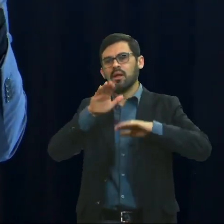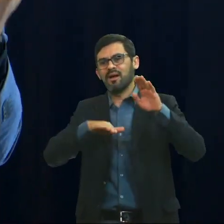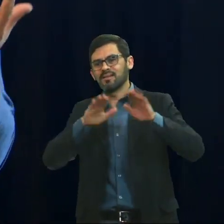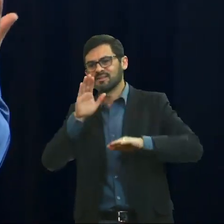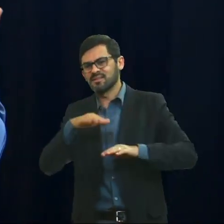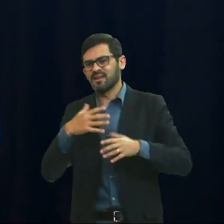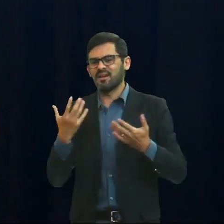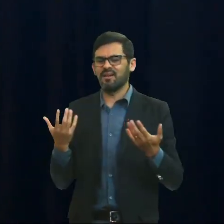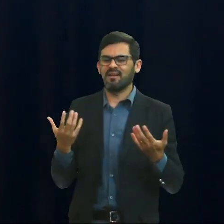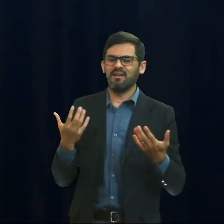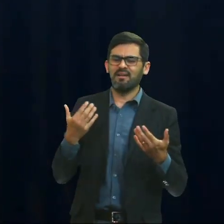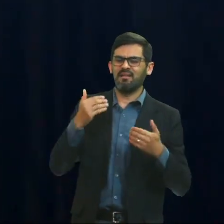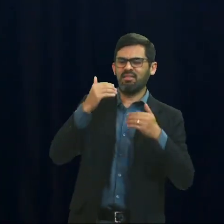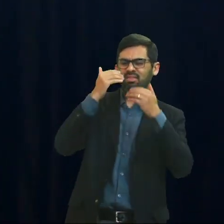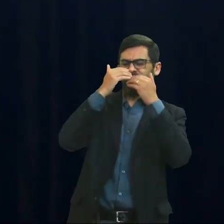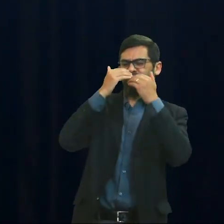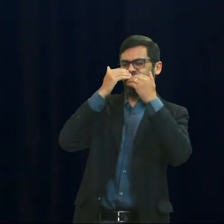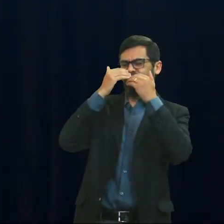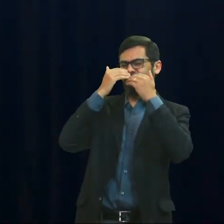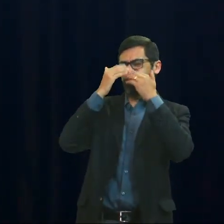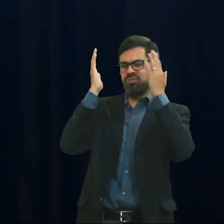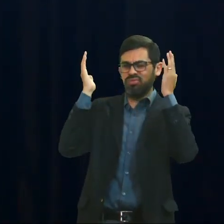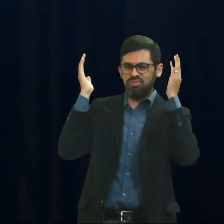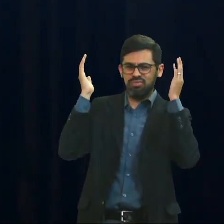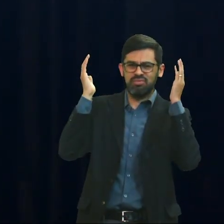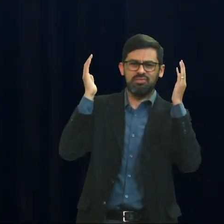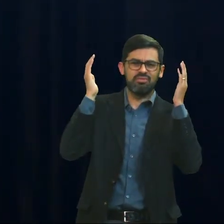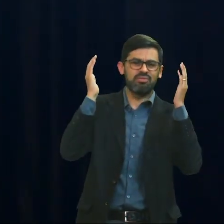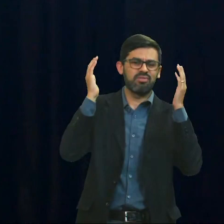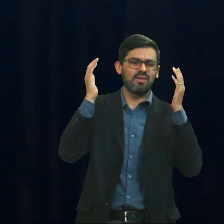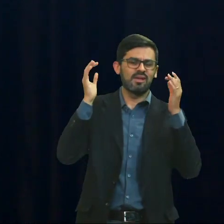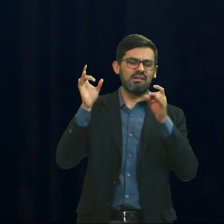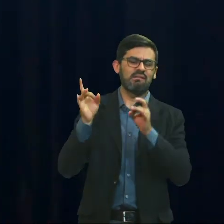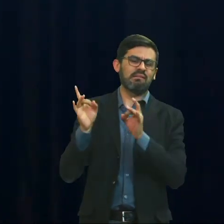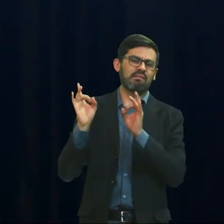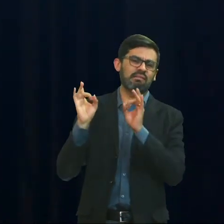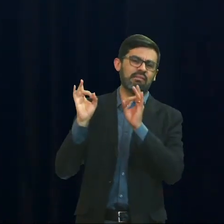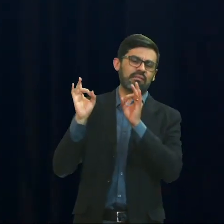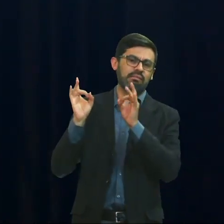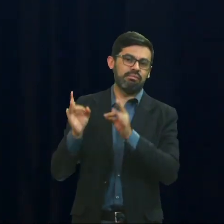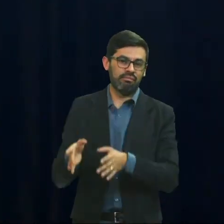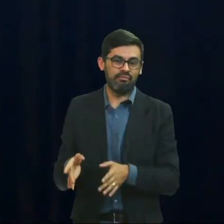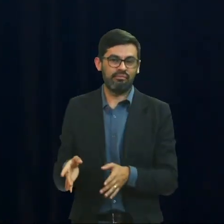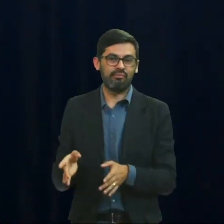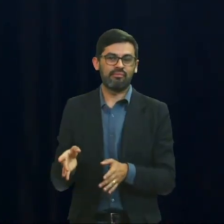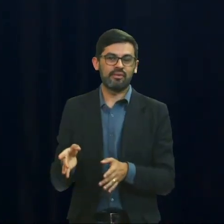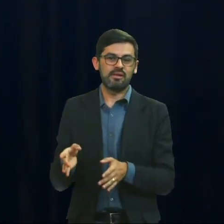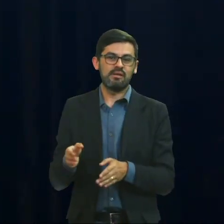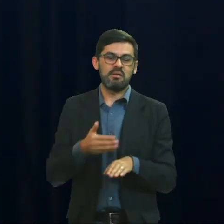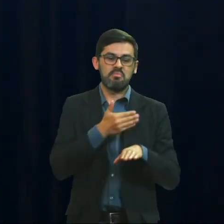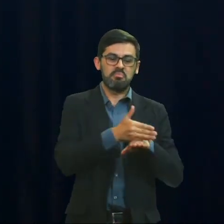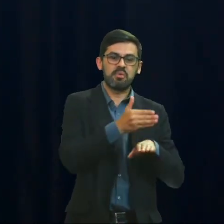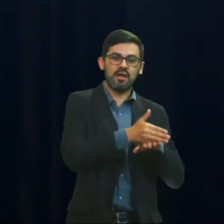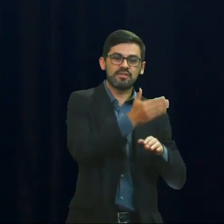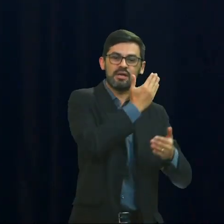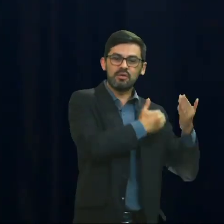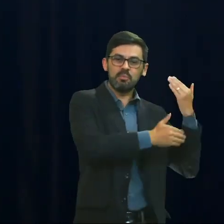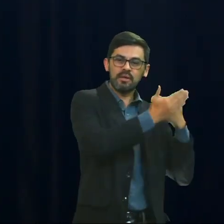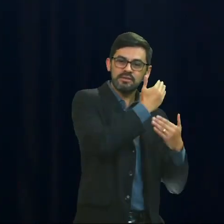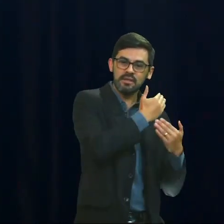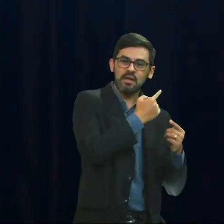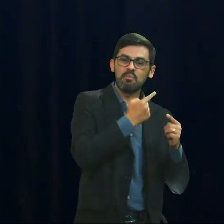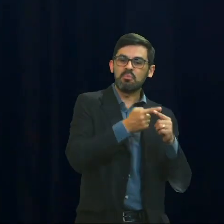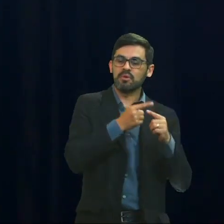armário da vida e pega as roupas do velho homem e começa a usar a antiga maneira de viver, porque a gente não resiste